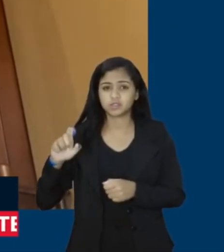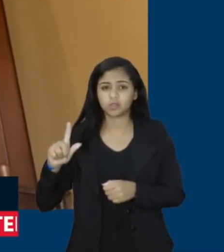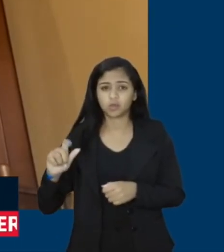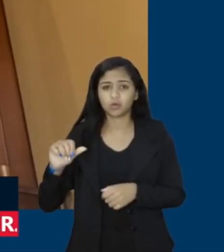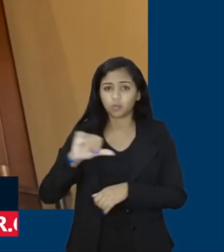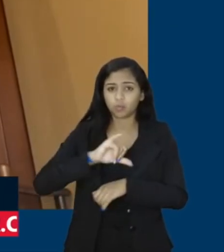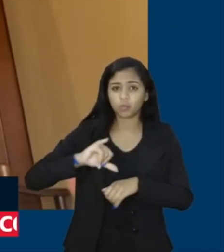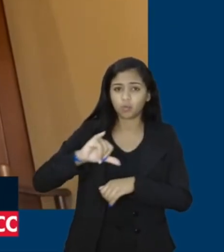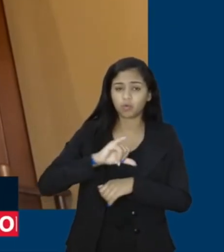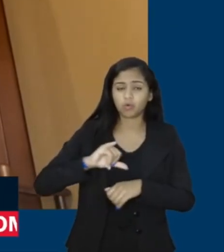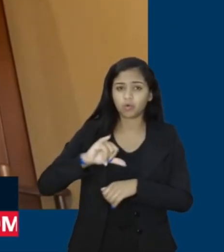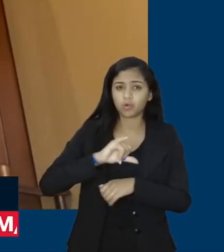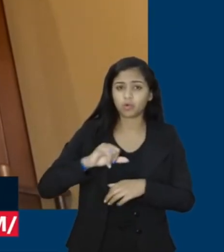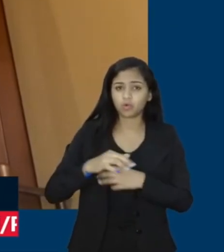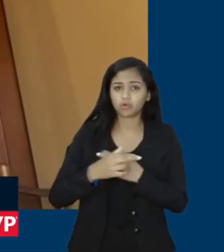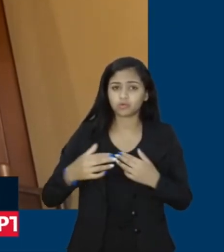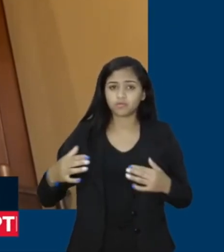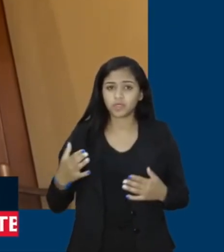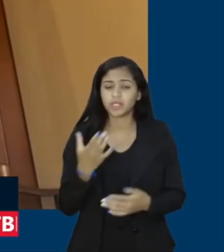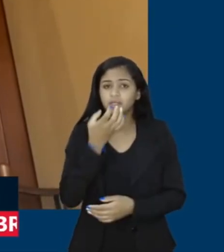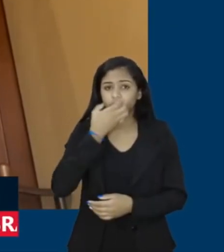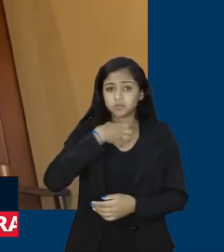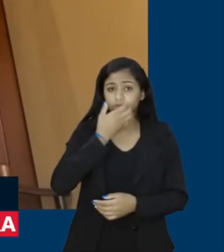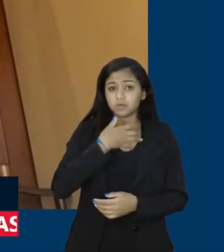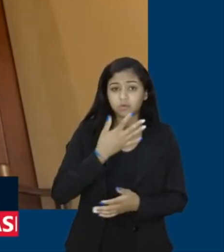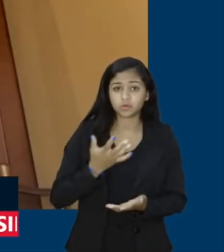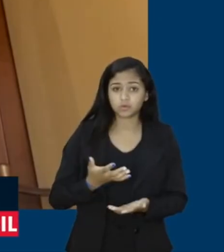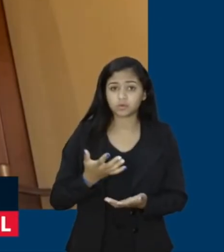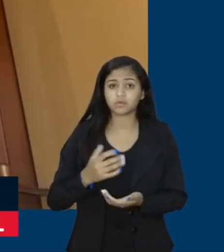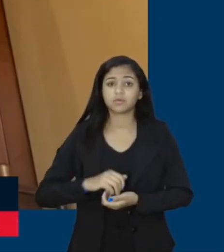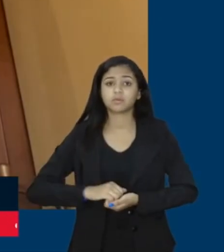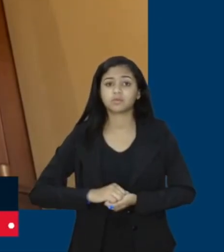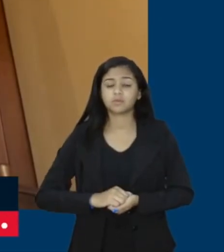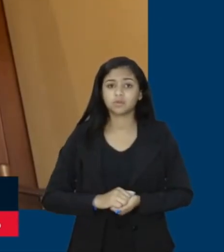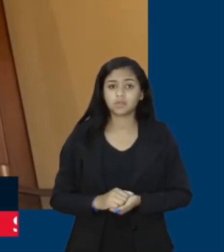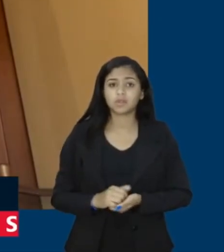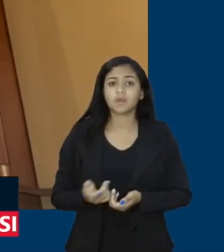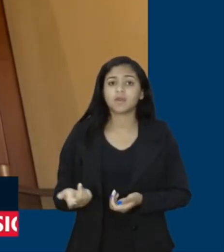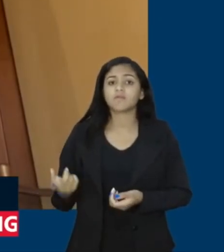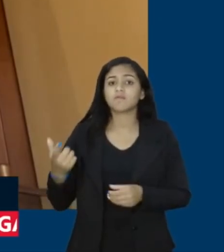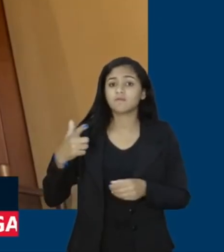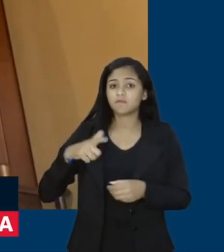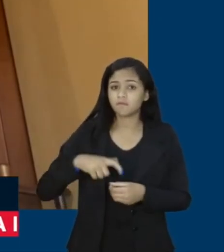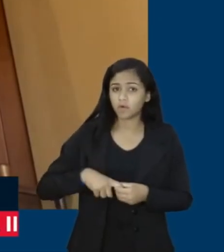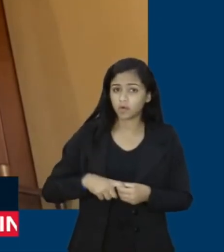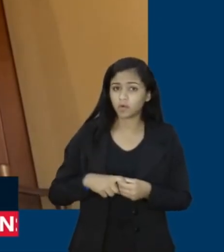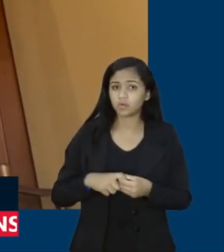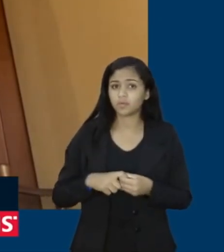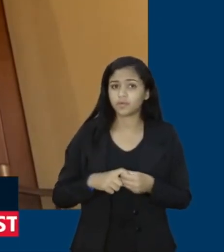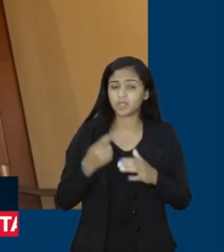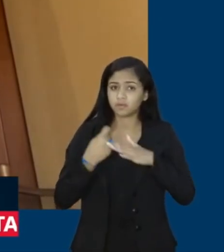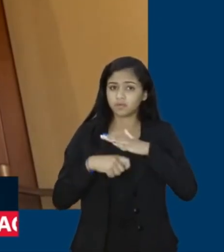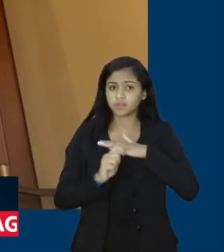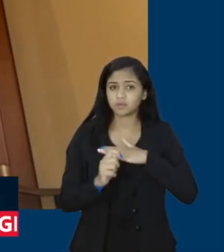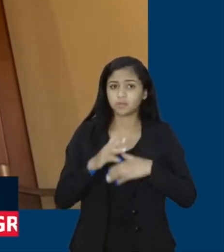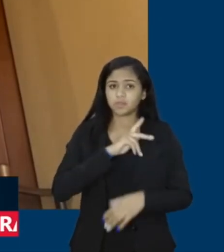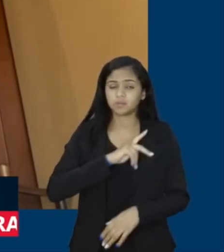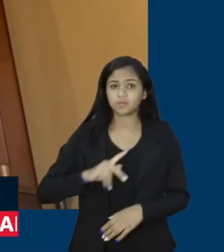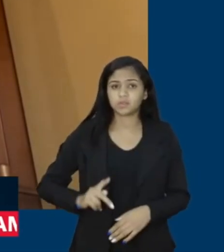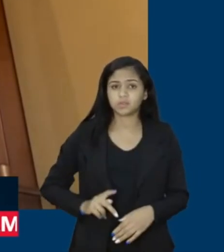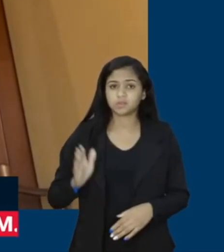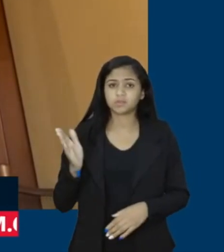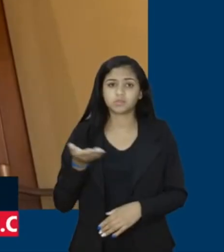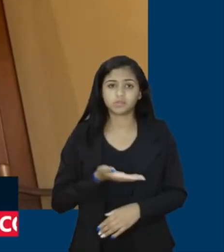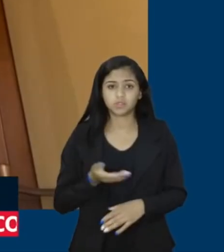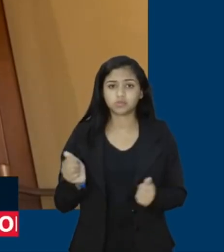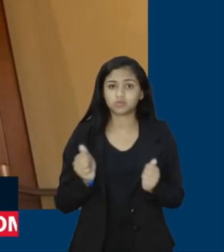A Petrobras também, na região metropolitana de Curitiba principalmente, vai ter um incremento de investimentos. O presidente Jean Paul esteve